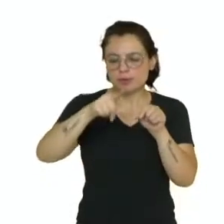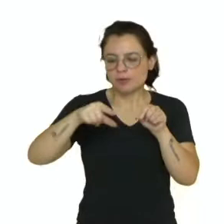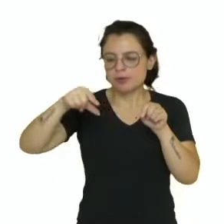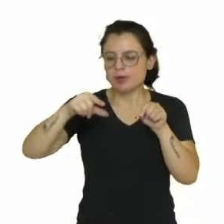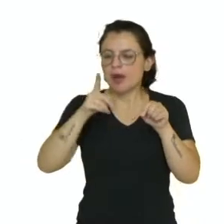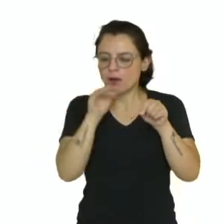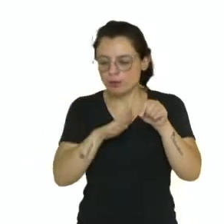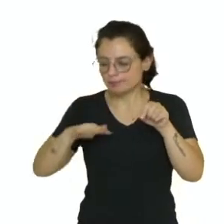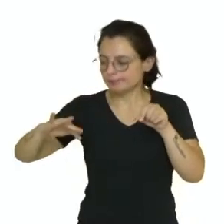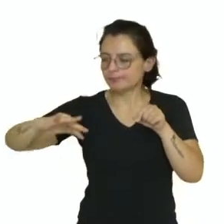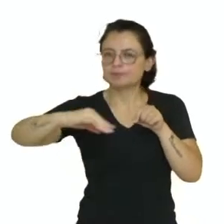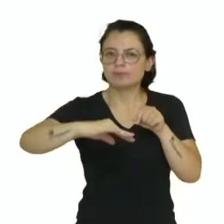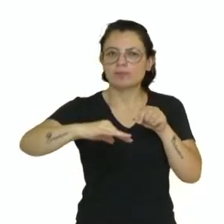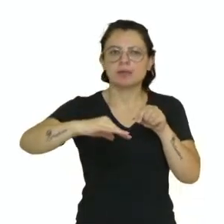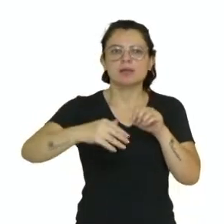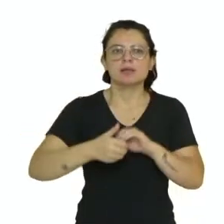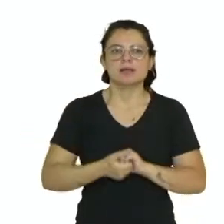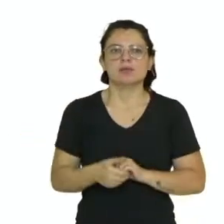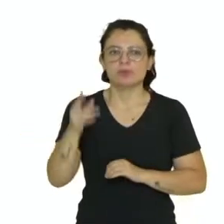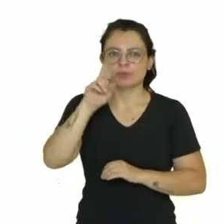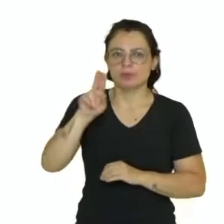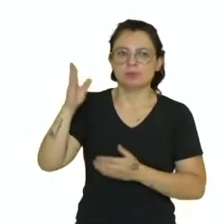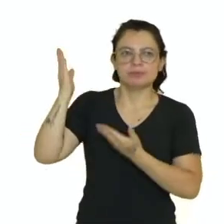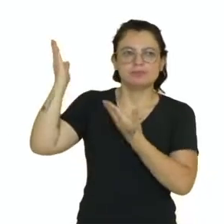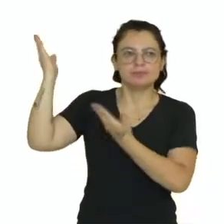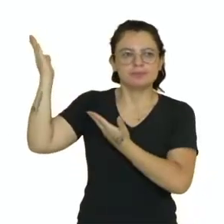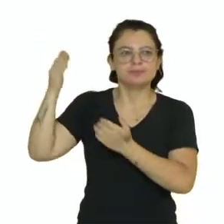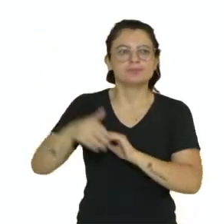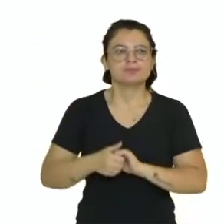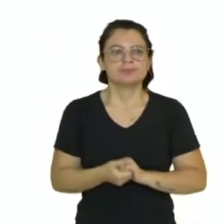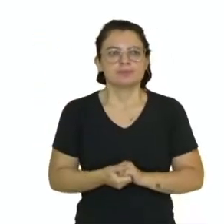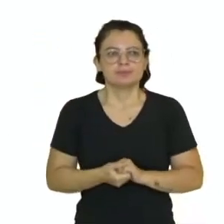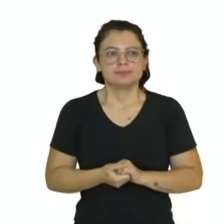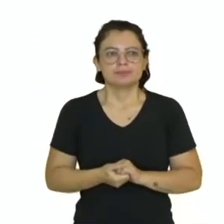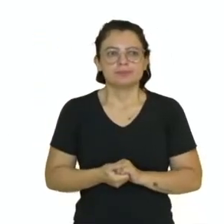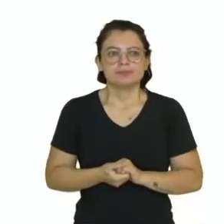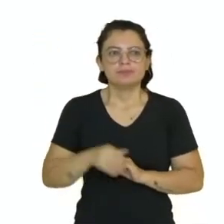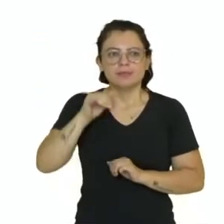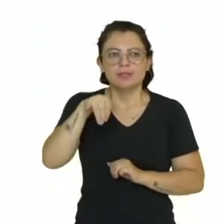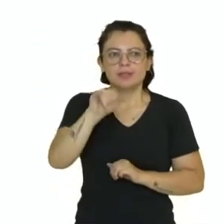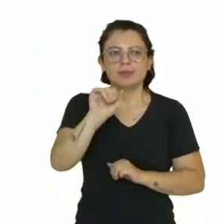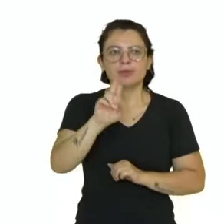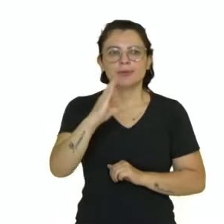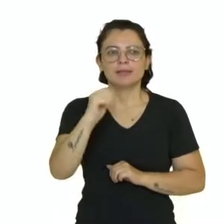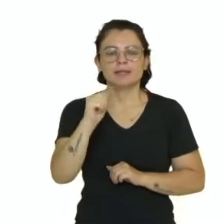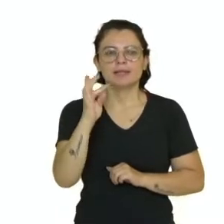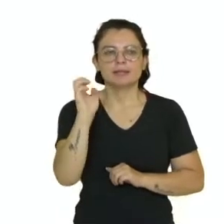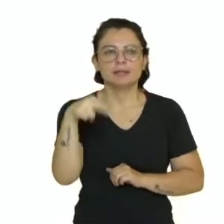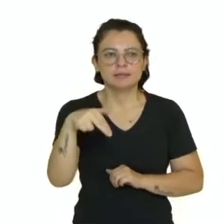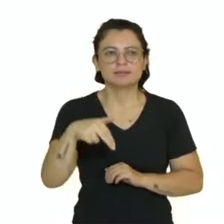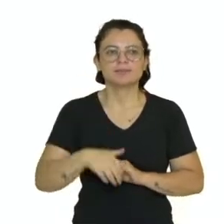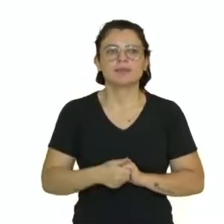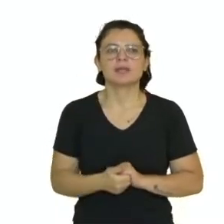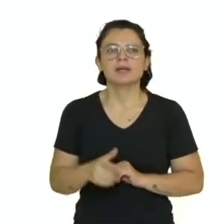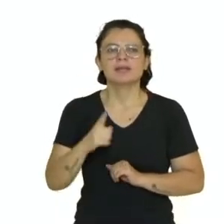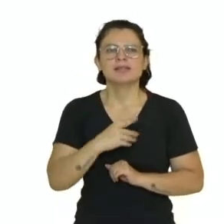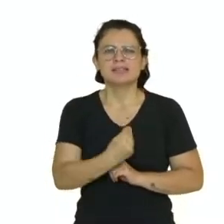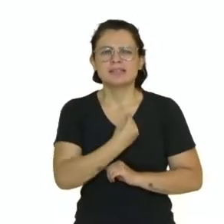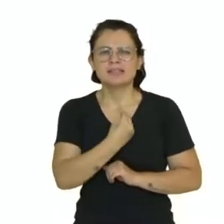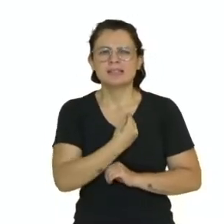as civilizações mais antigas da América, com seus ancestrais presentes na região da Mesoamérica